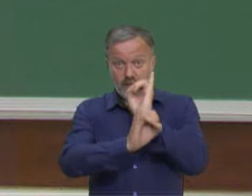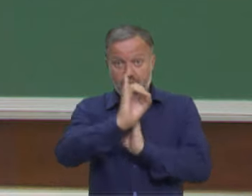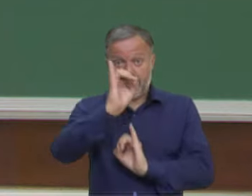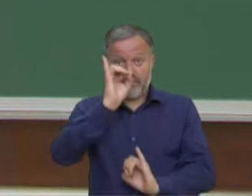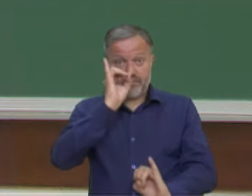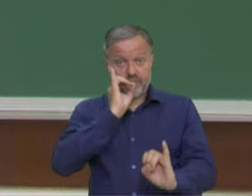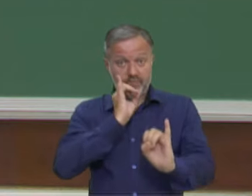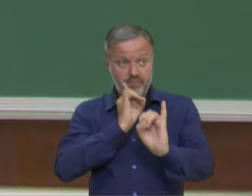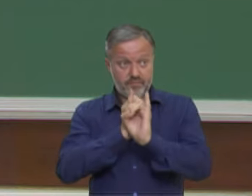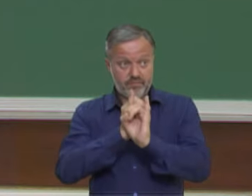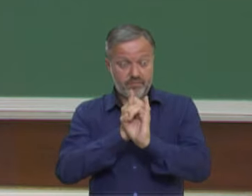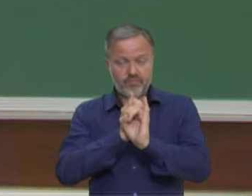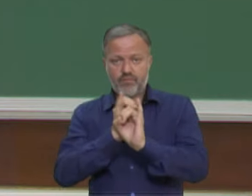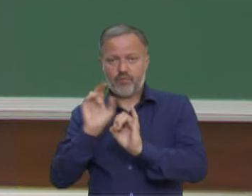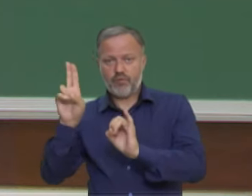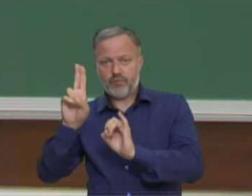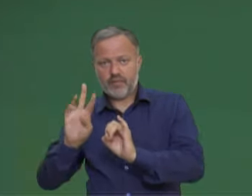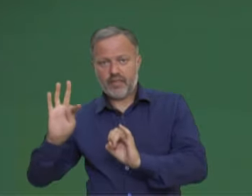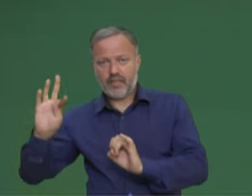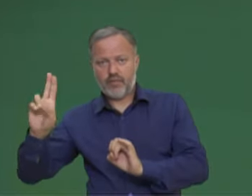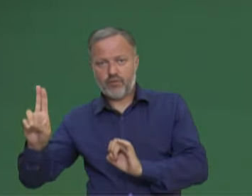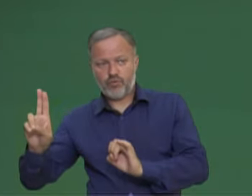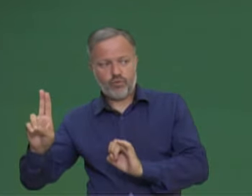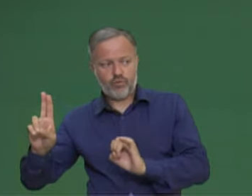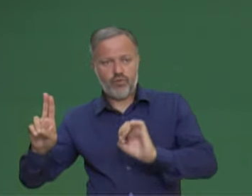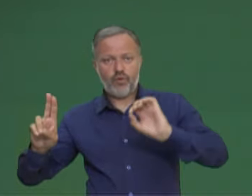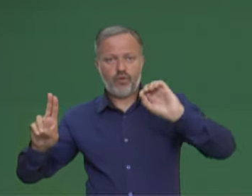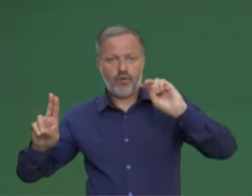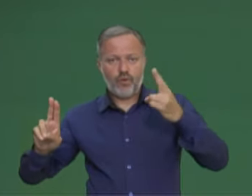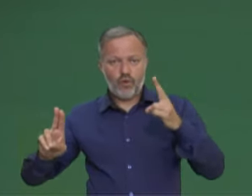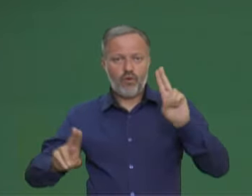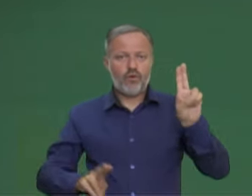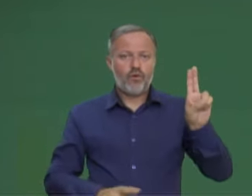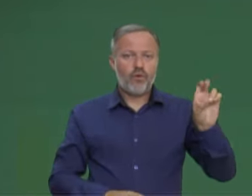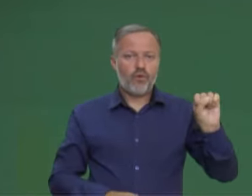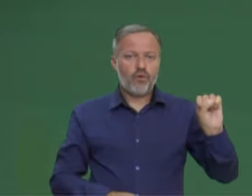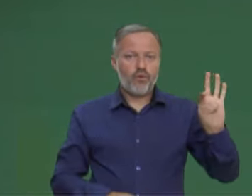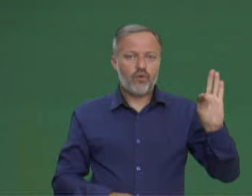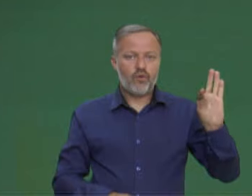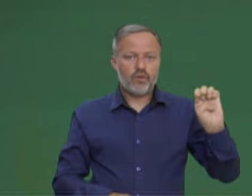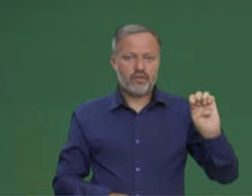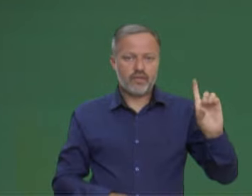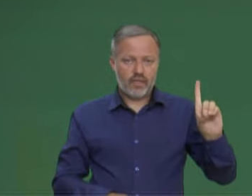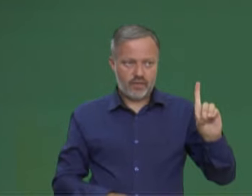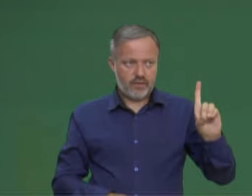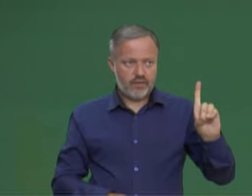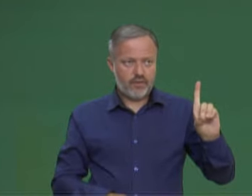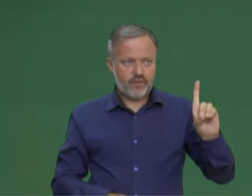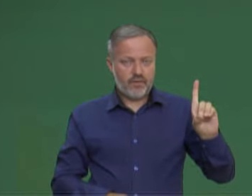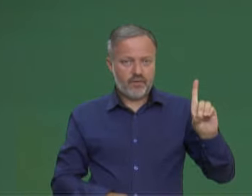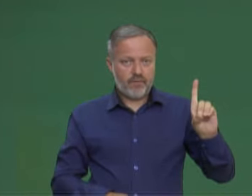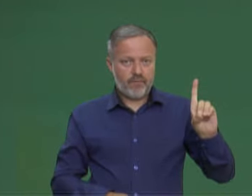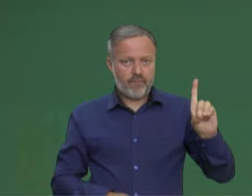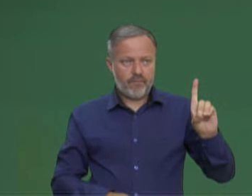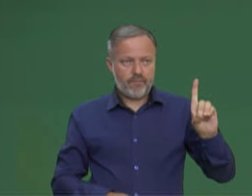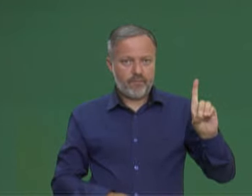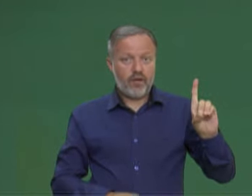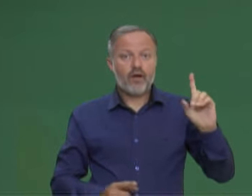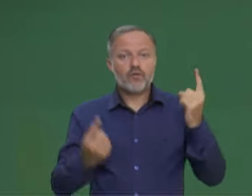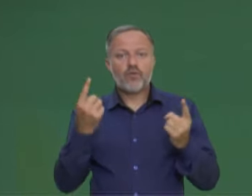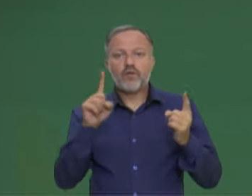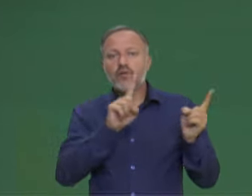utilizar o tu ou usted? Se puede conectar com o usuário hablando de usted como de tu.